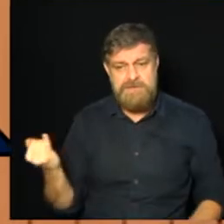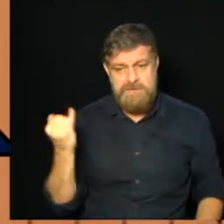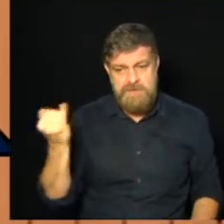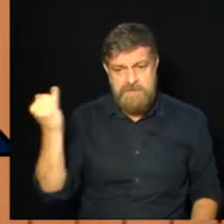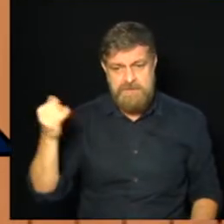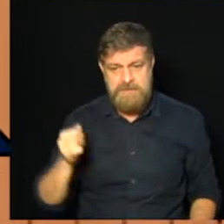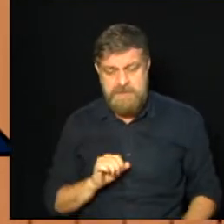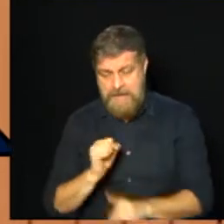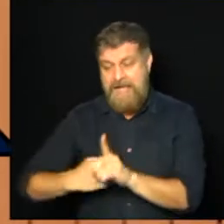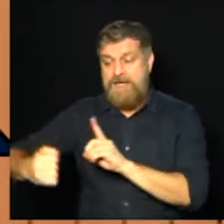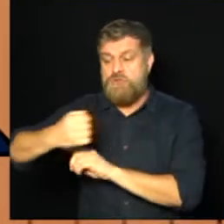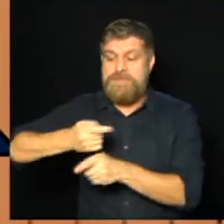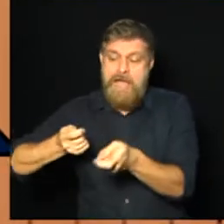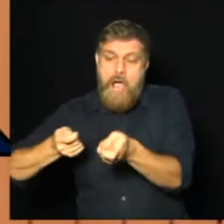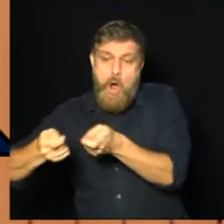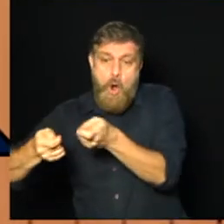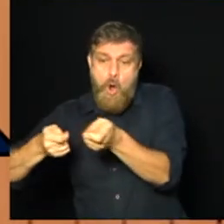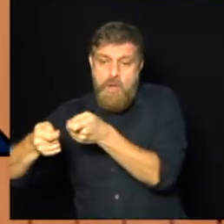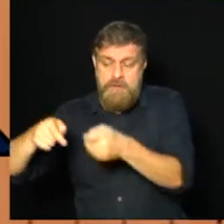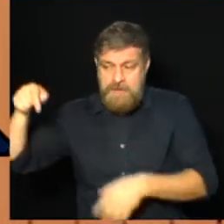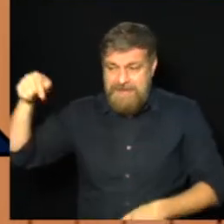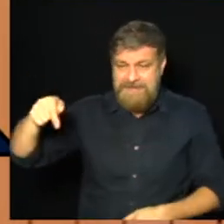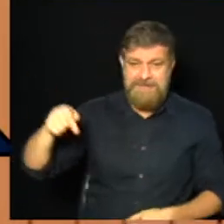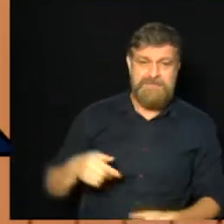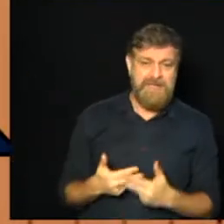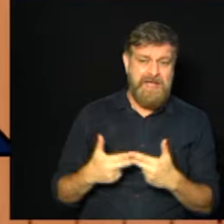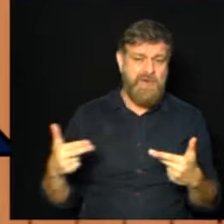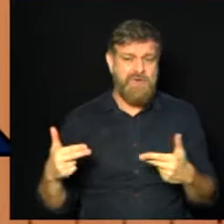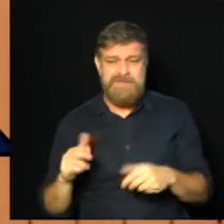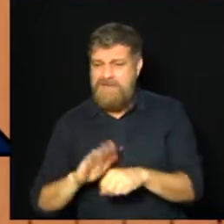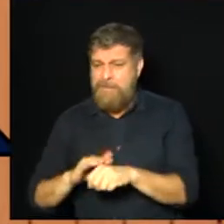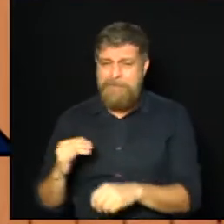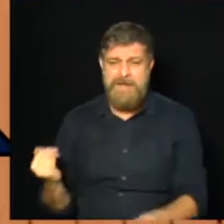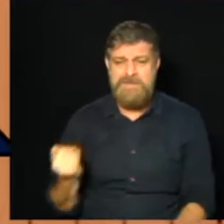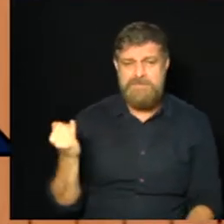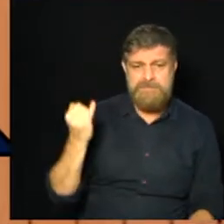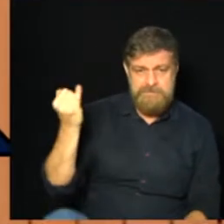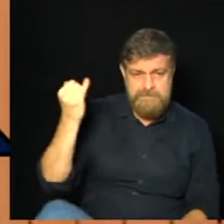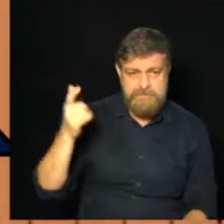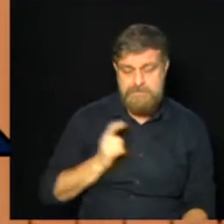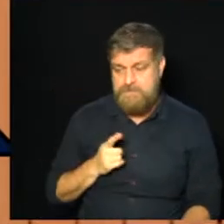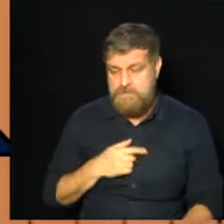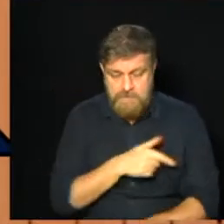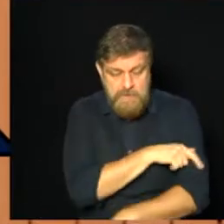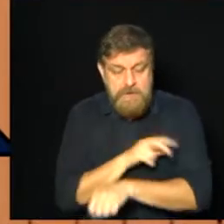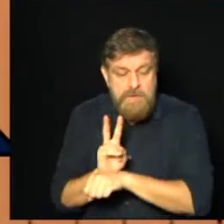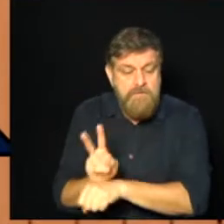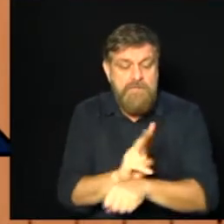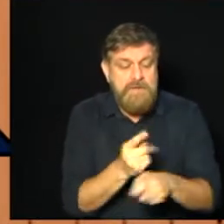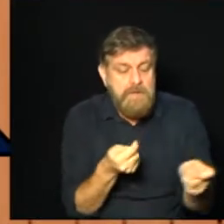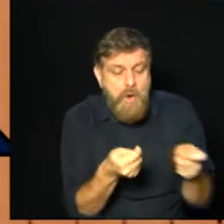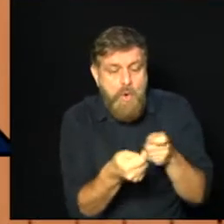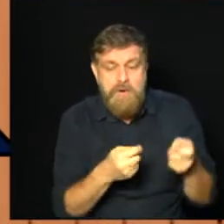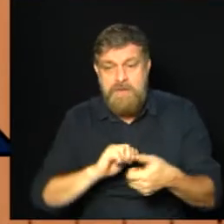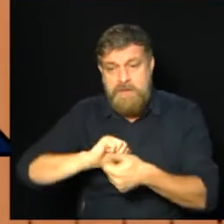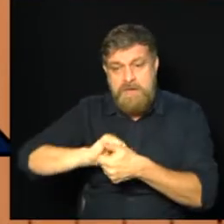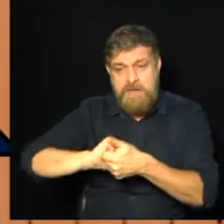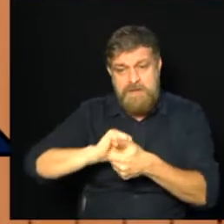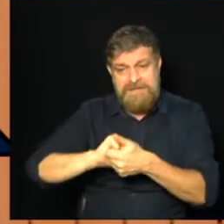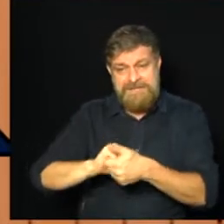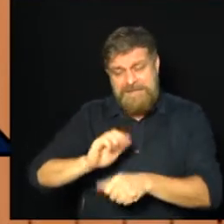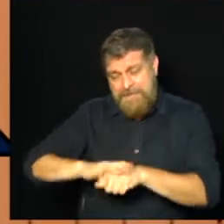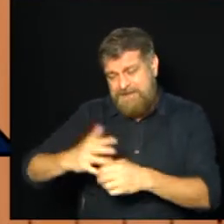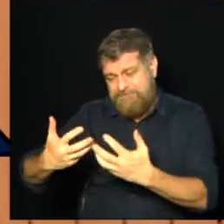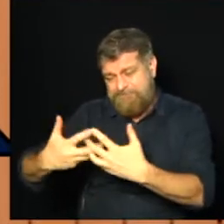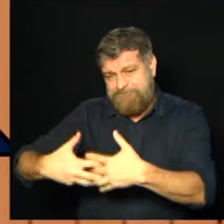controle social, que talvez seja uma das coisas mais, dos sistemas de fiscalização e controle de qualidade mais efetivos que